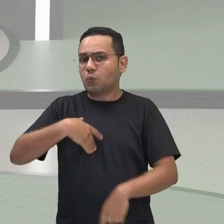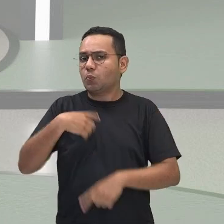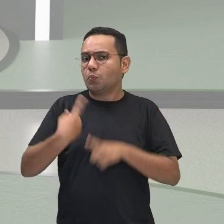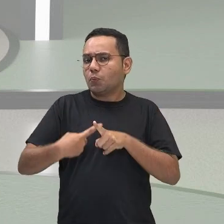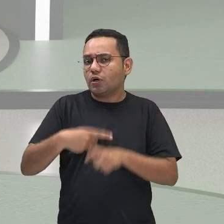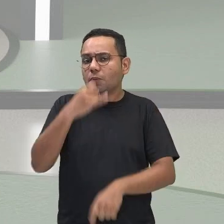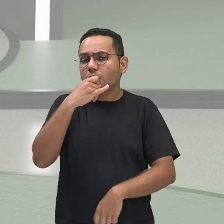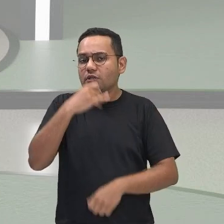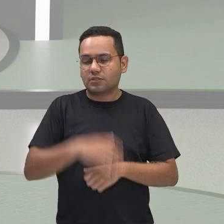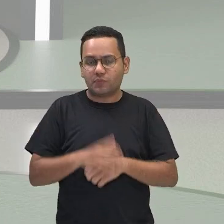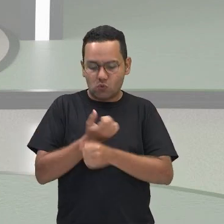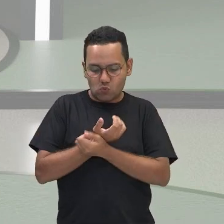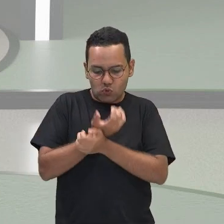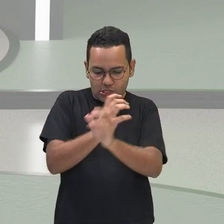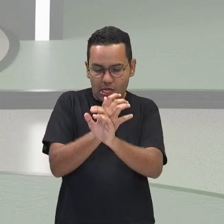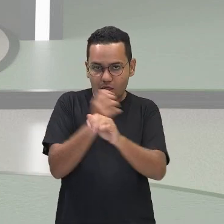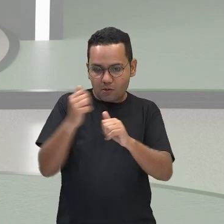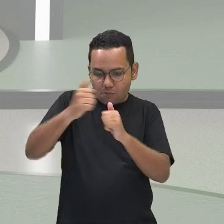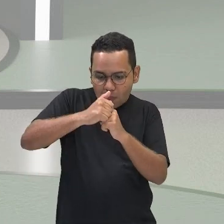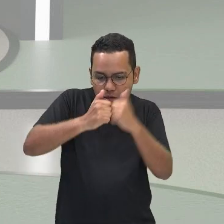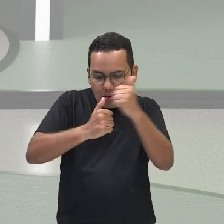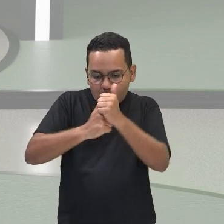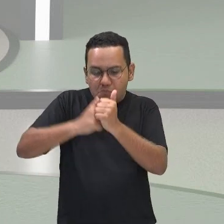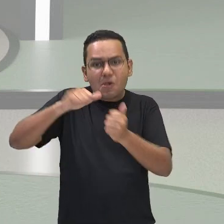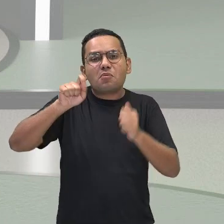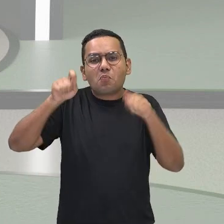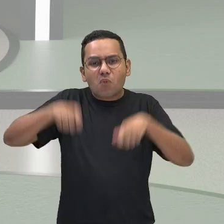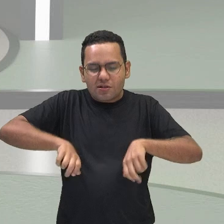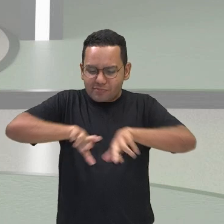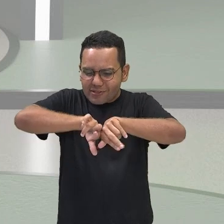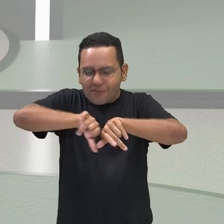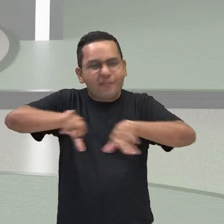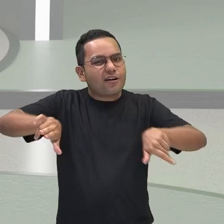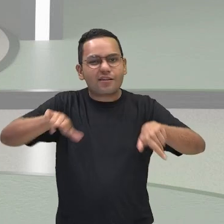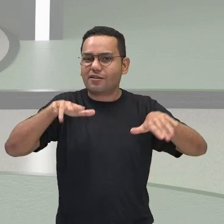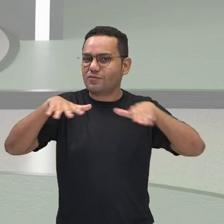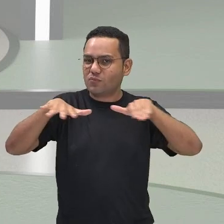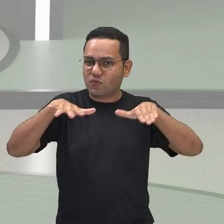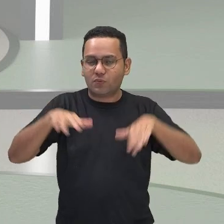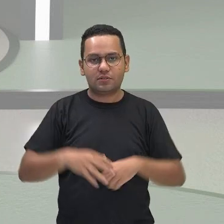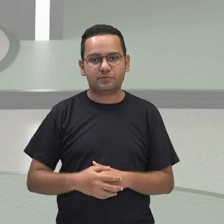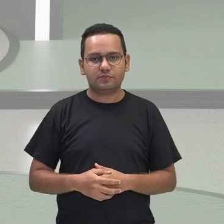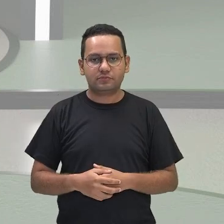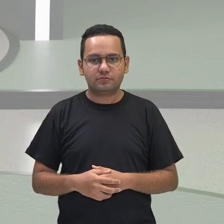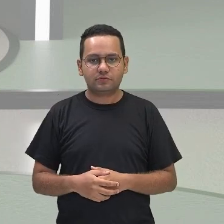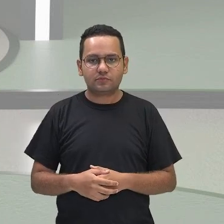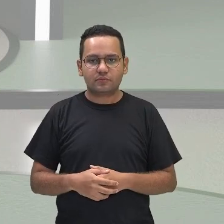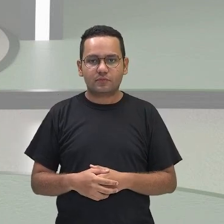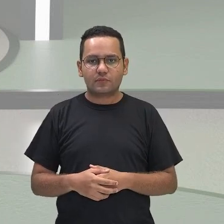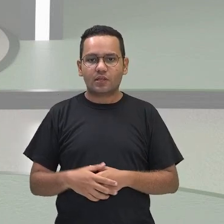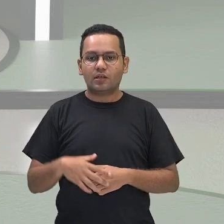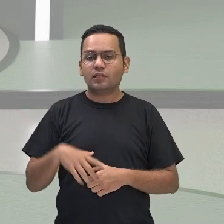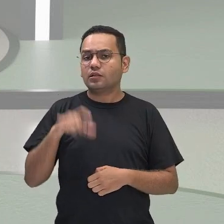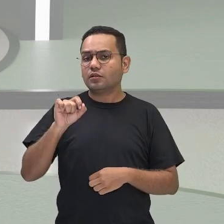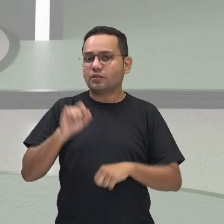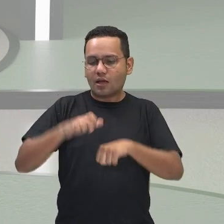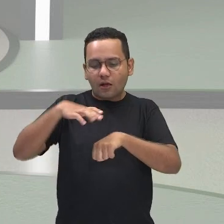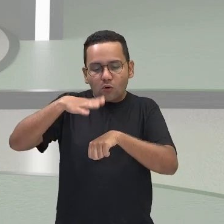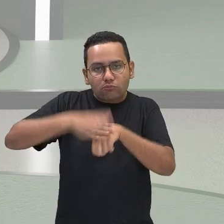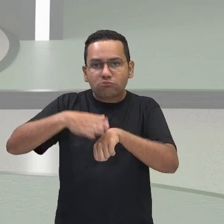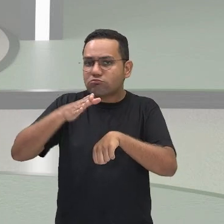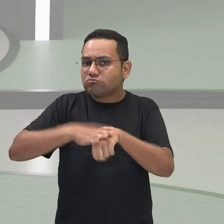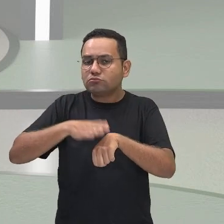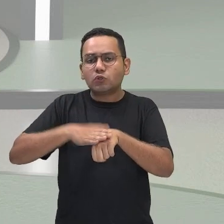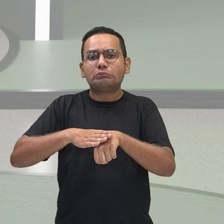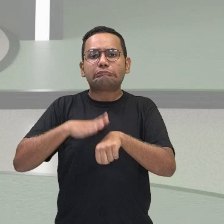uma variedade de movimentos, permitem a nossa autonomia ao executar